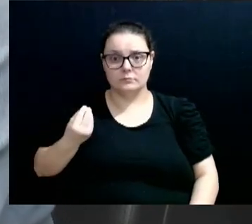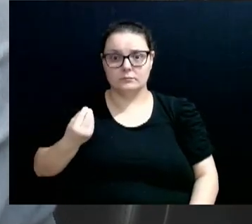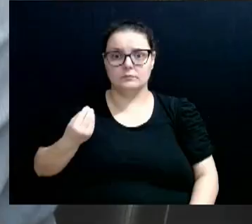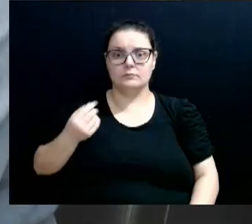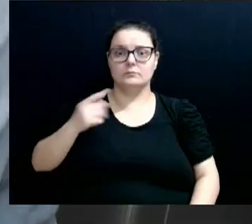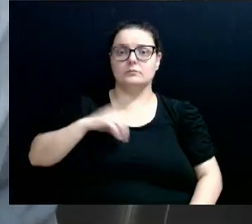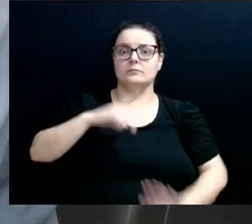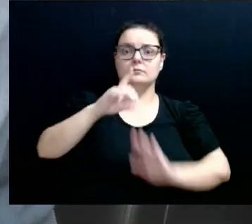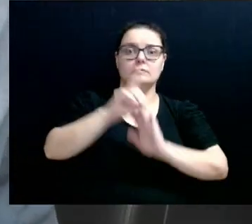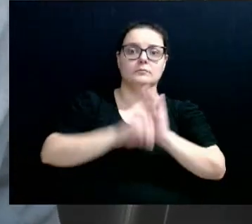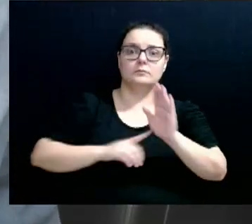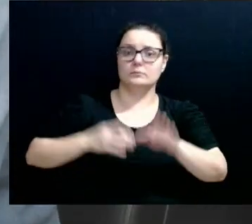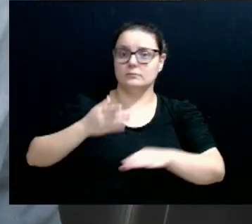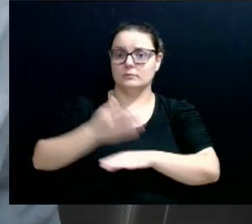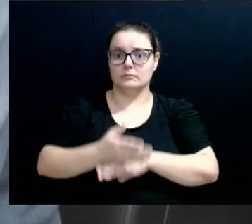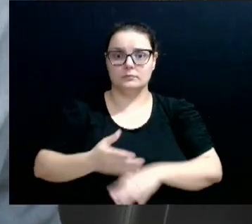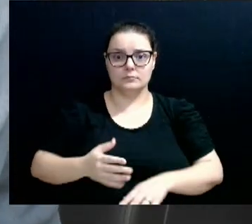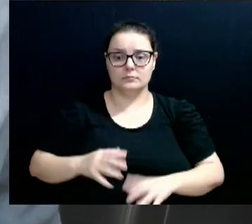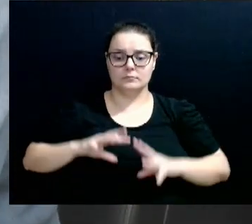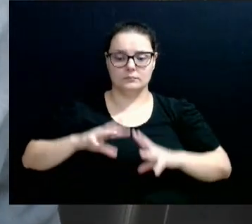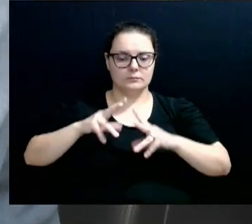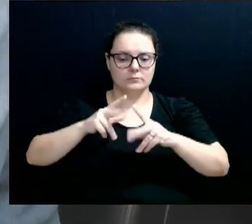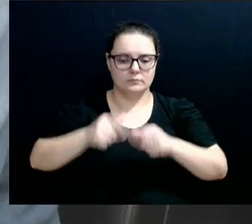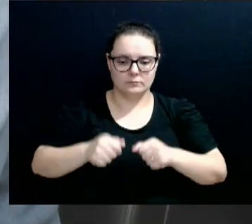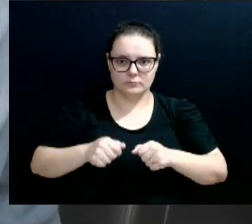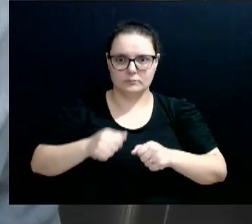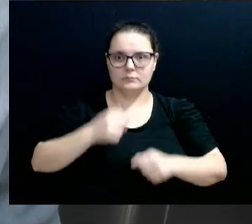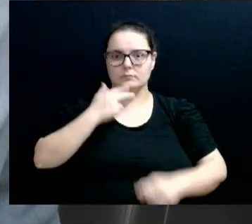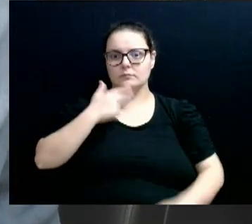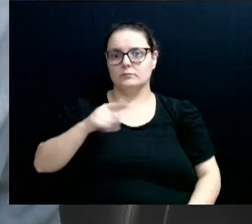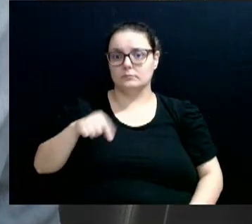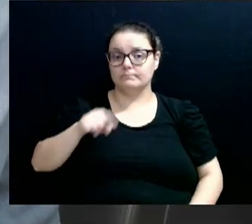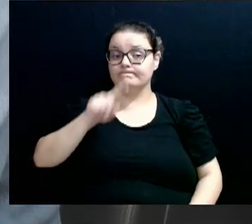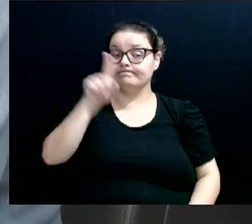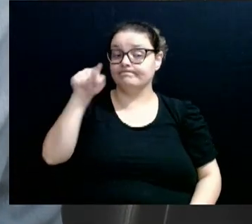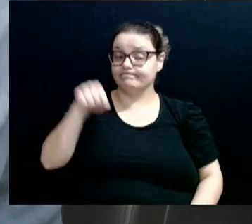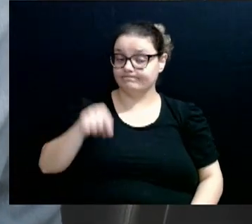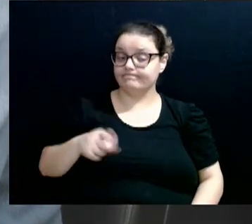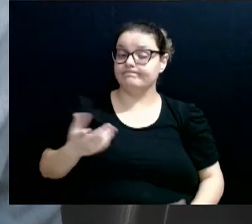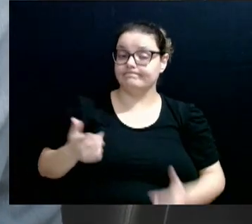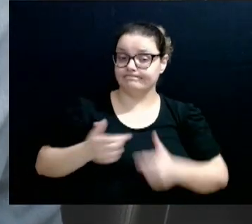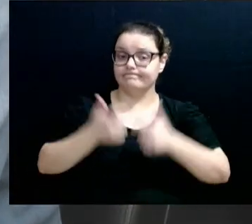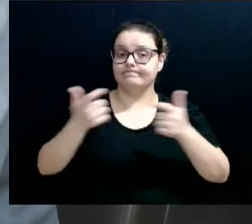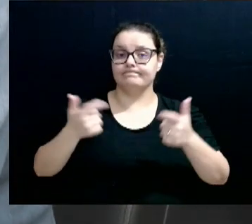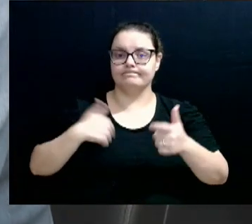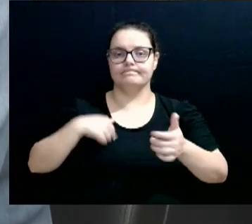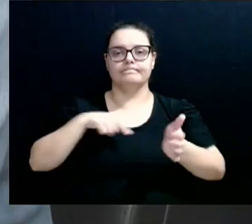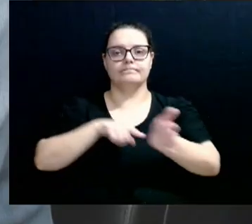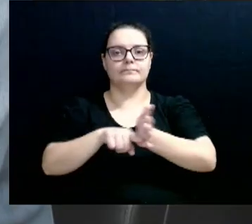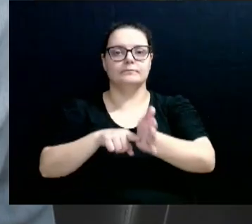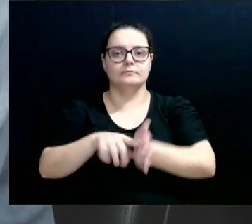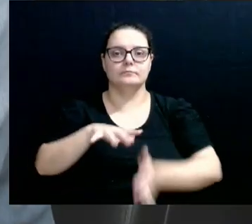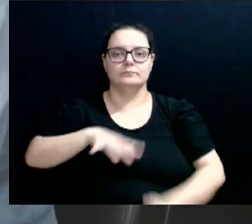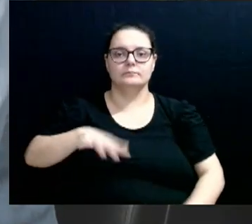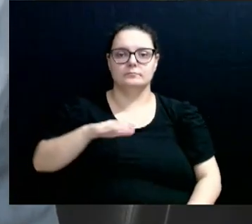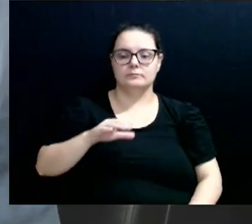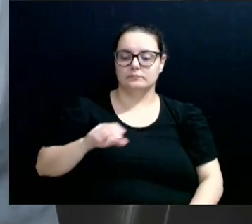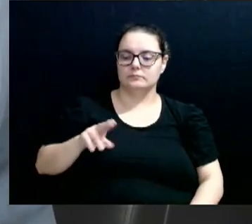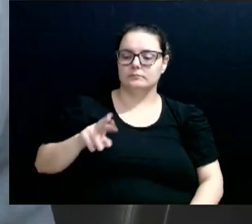própria língua. Então essa era uma indagação grande e eu fui pesquisar na área de currículo para entender um pouco